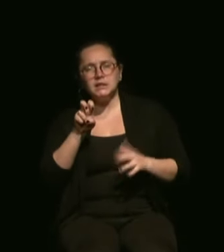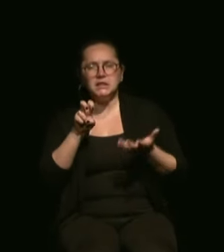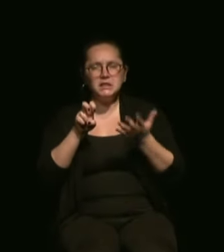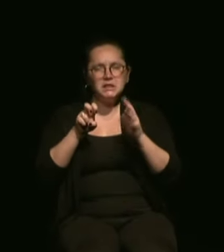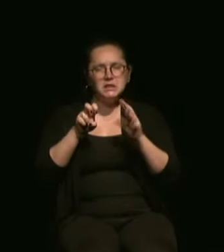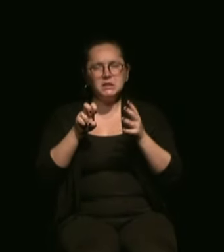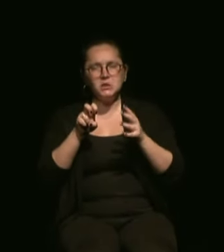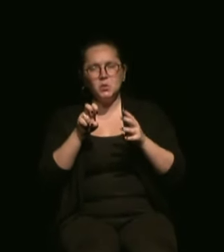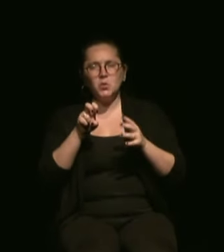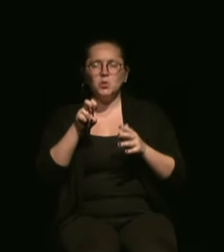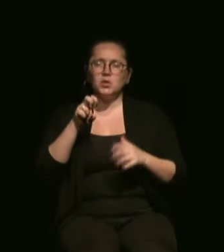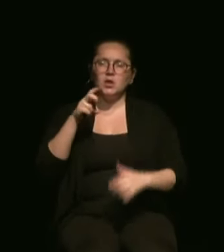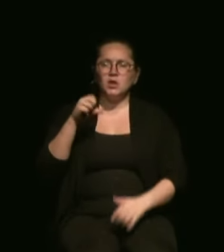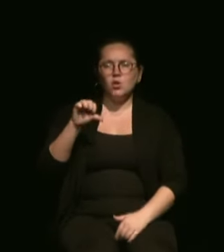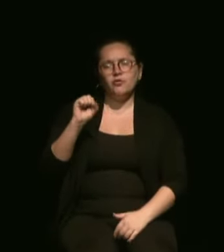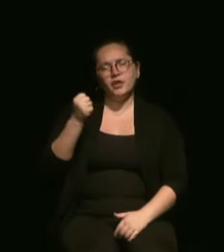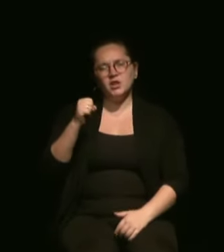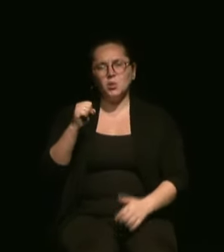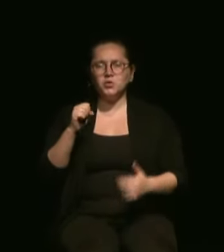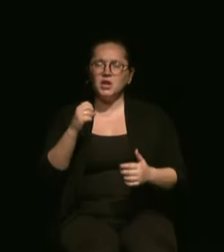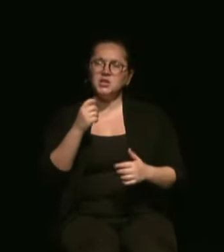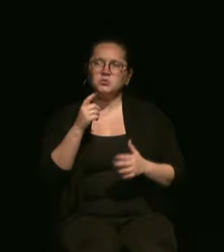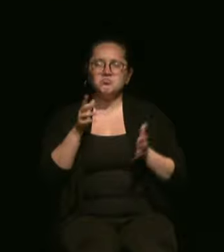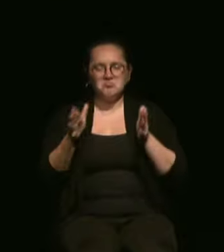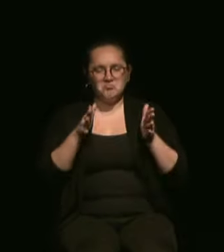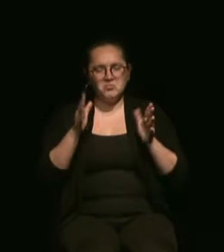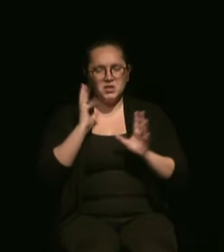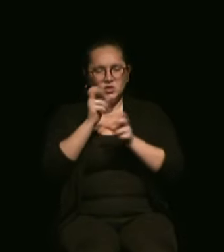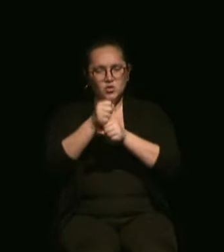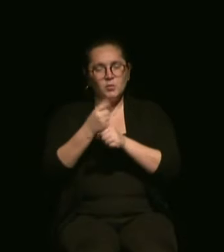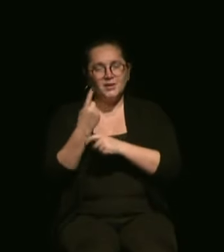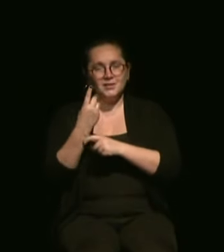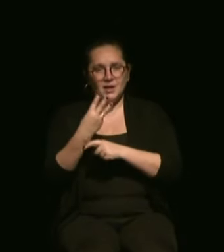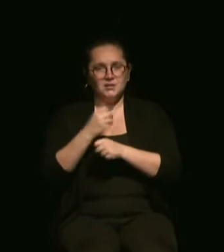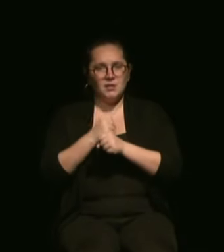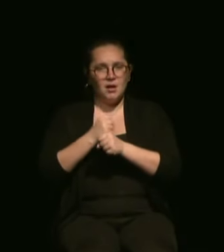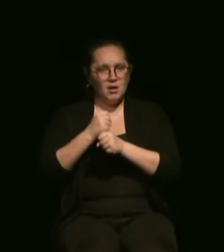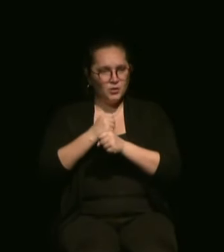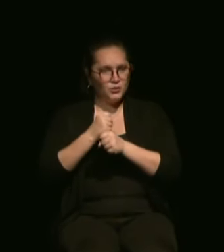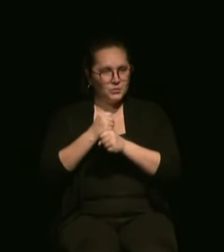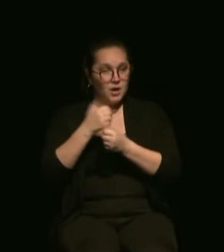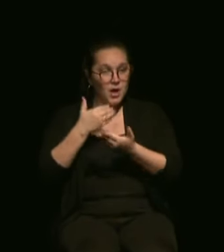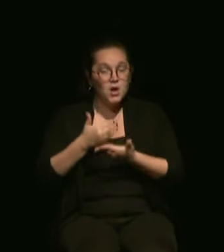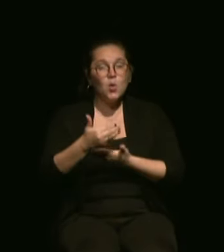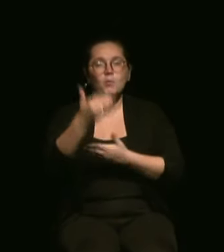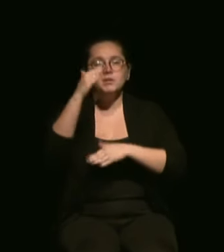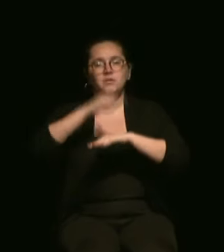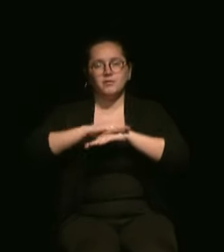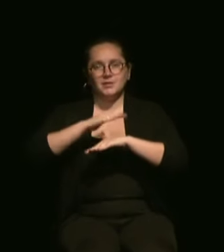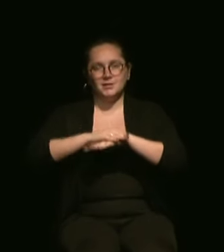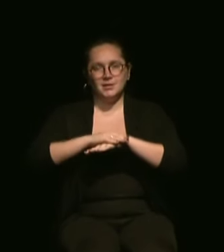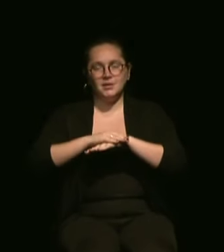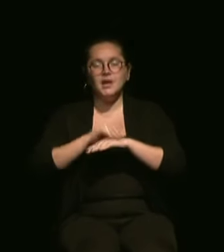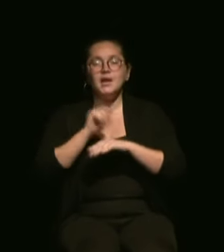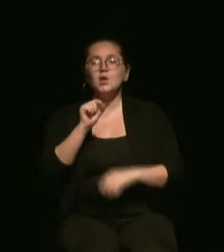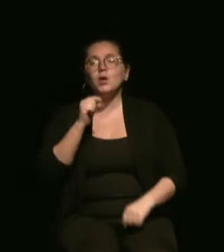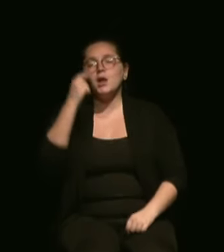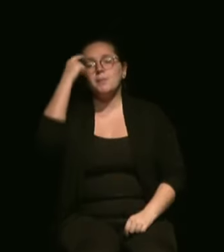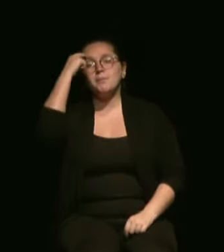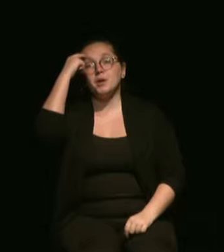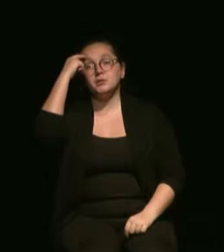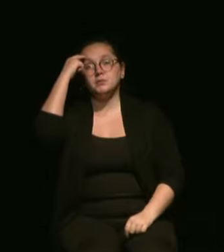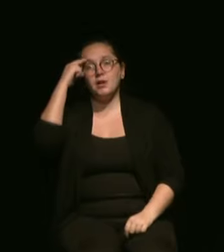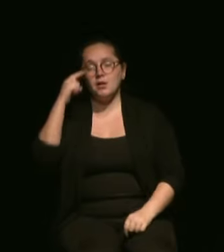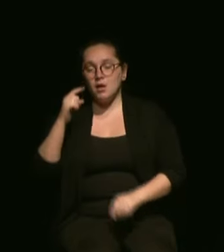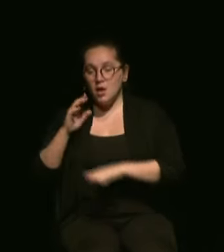85, 98, uns 13 anos para ter a coragem de fazer isso, ele começa a pensar na possibilidade de um cinema em que as